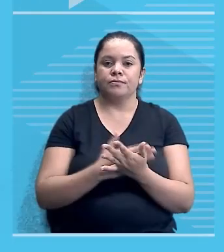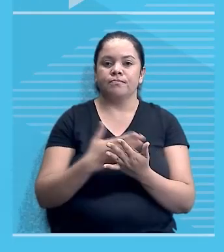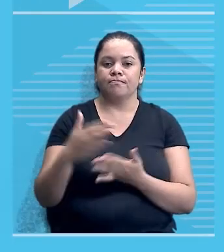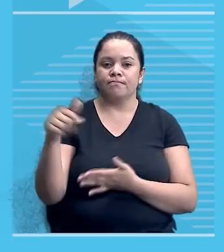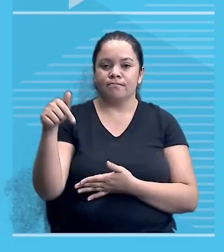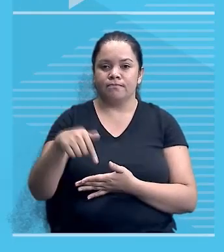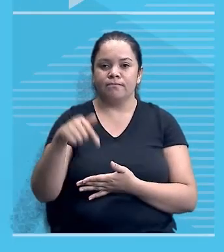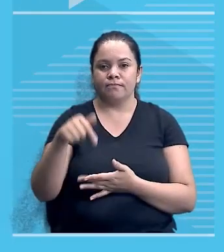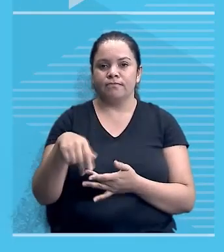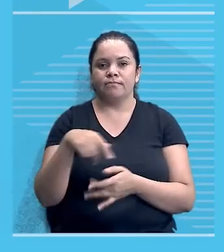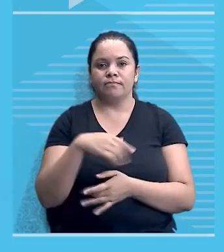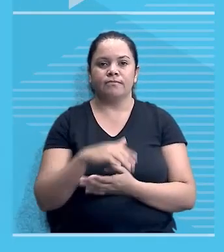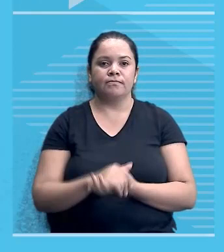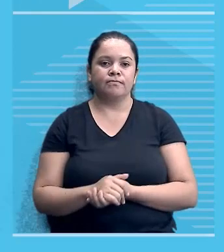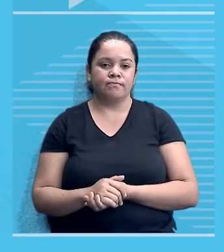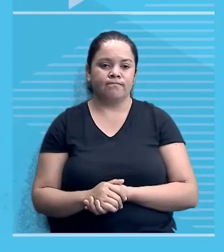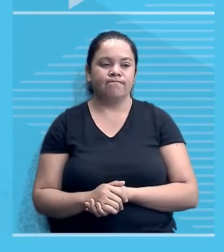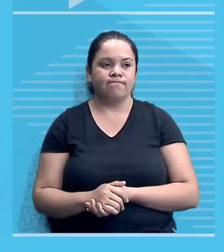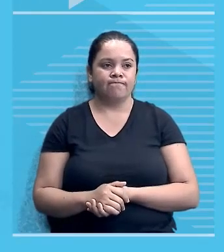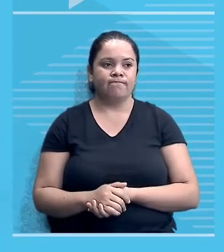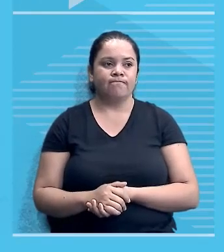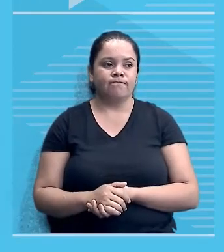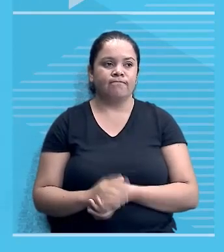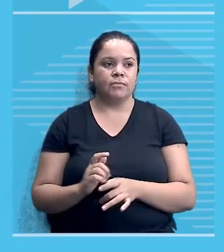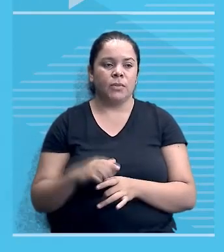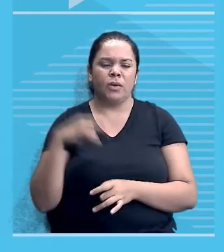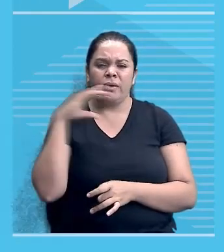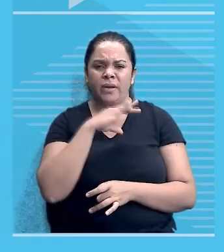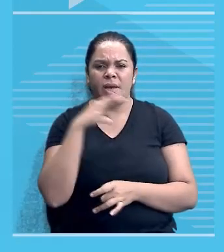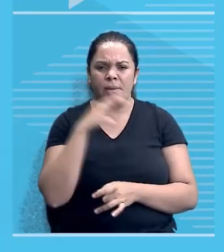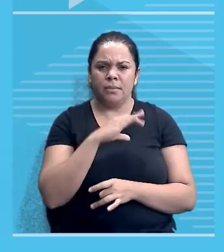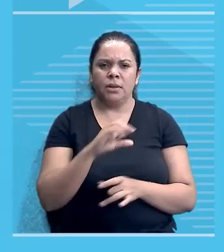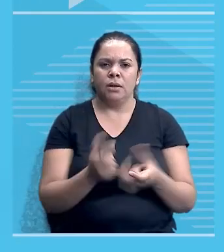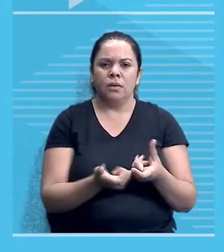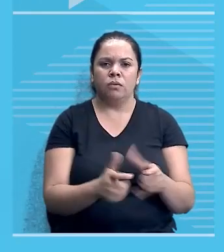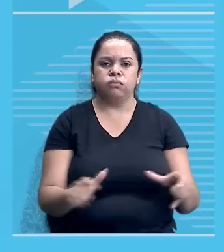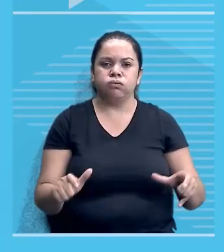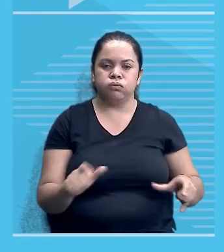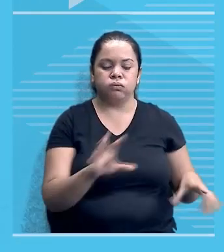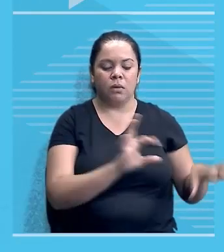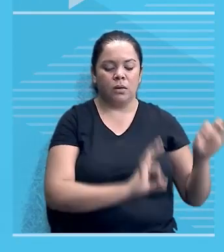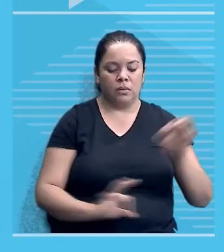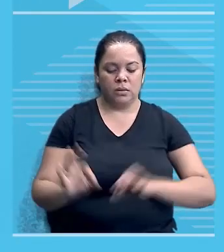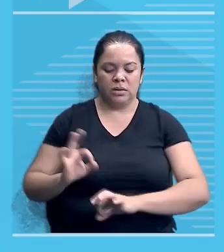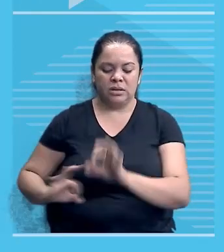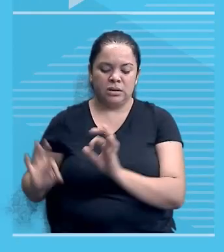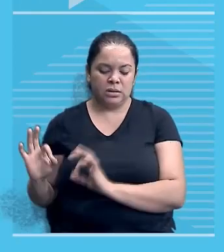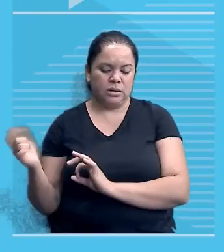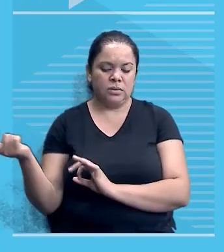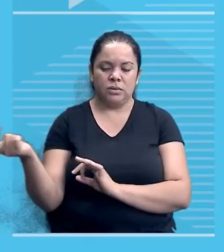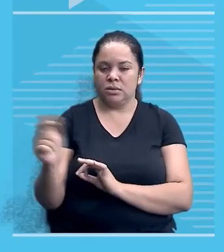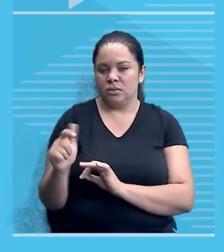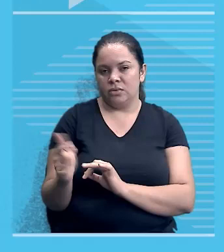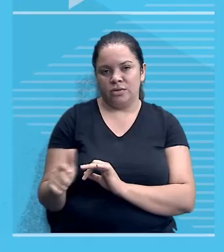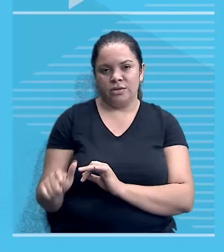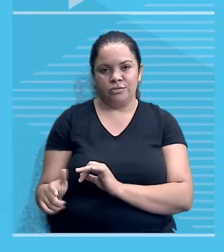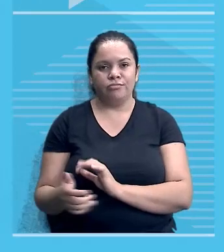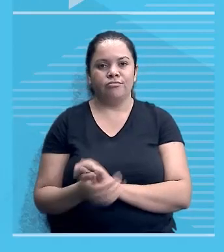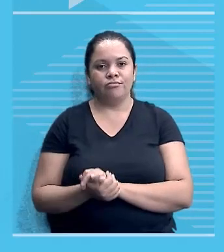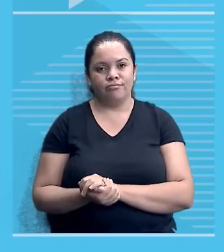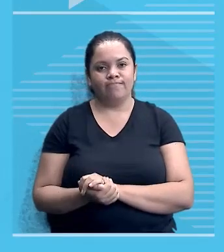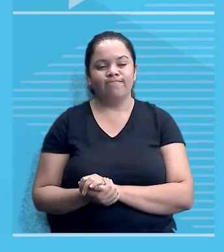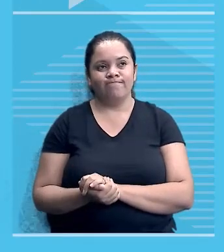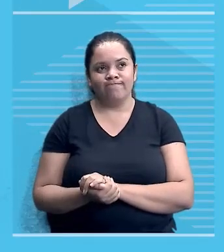acelerada nessa forma é que não foi o que não foi planejada Foi algo que